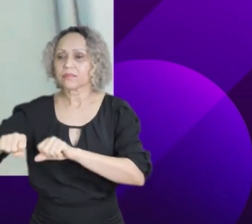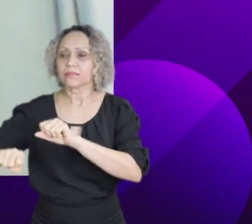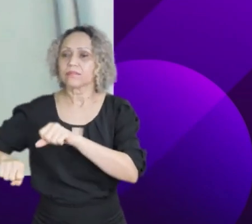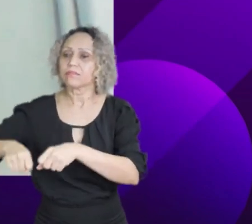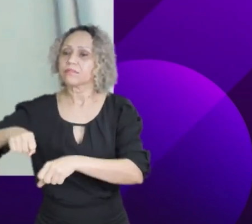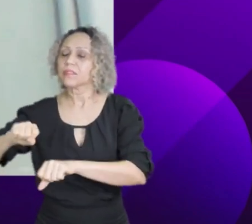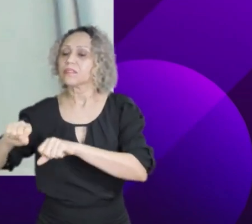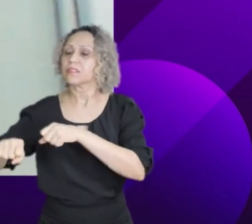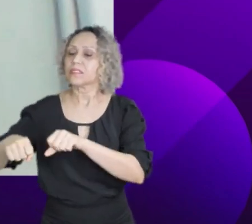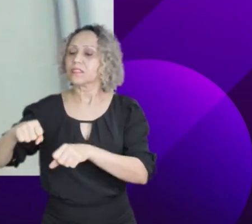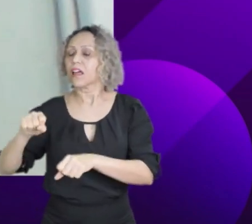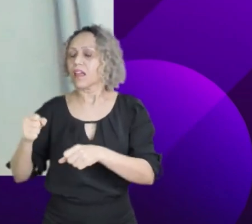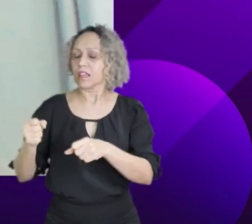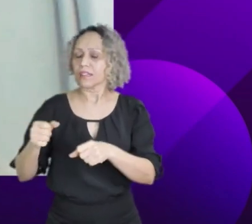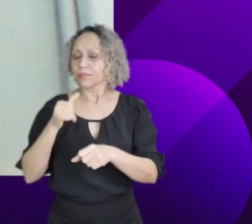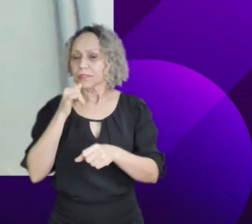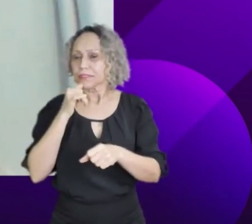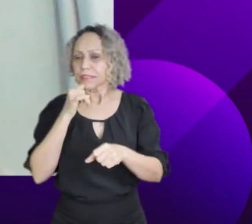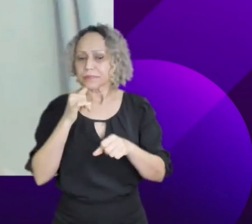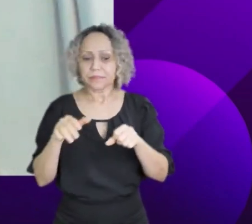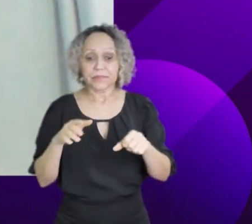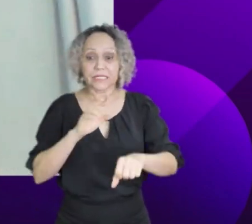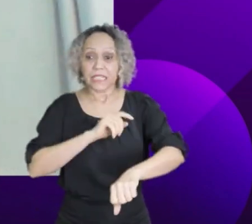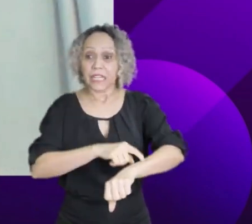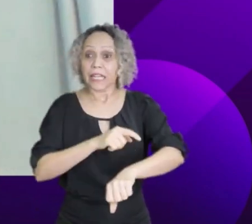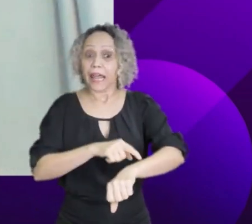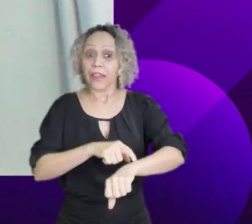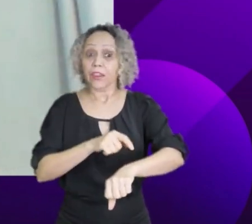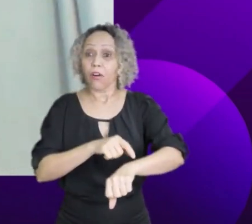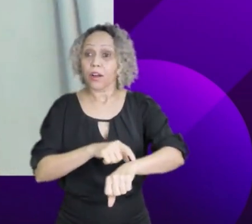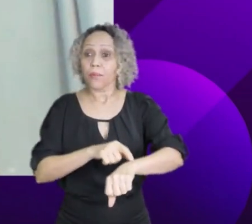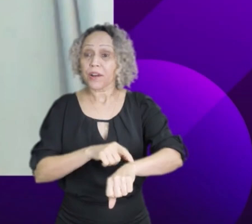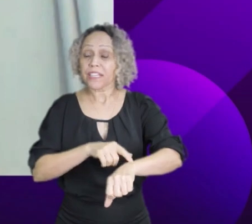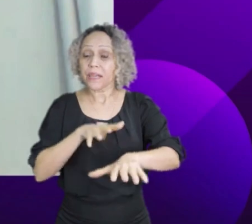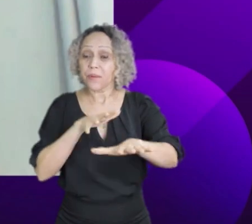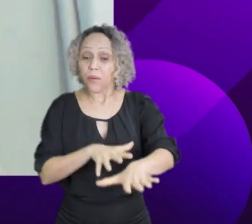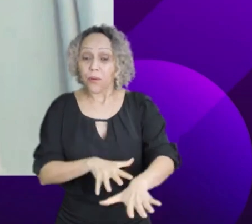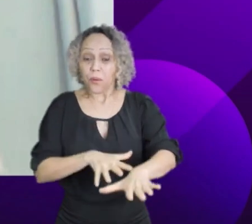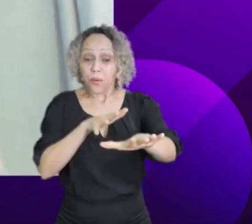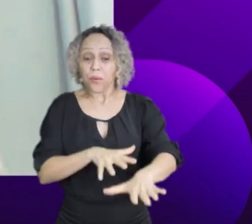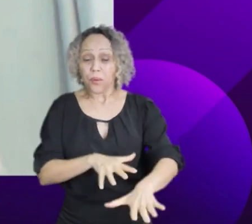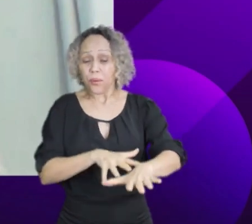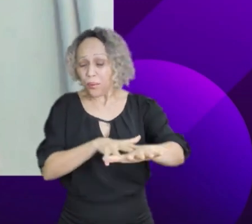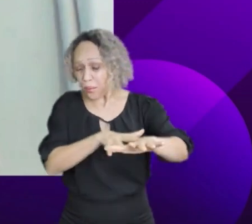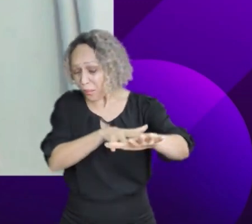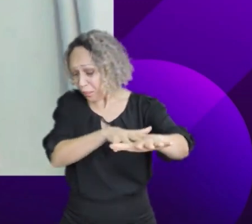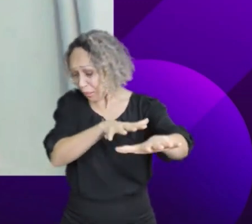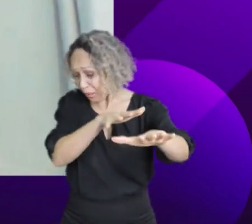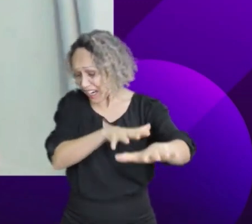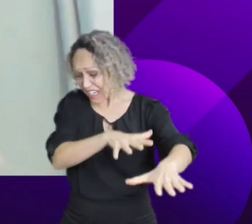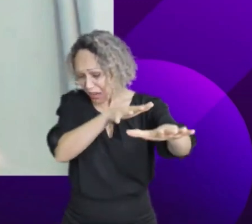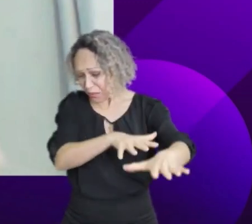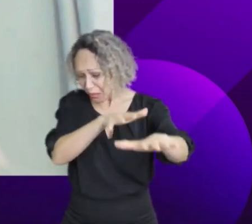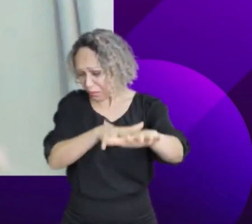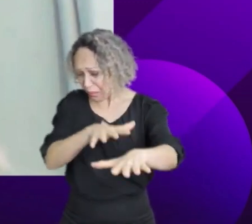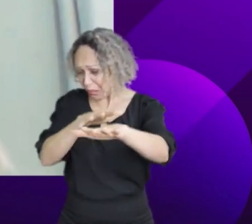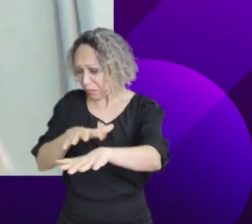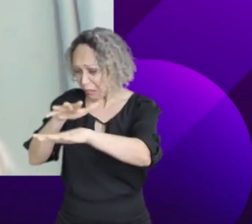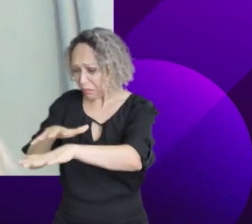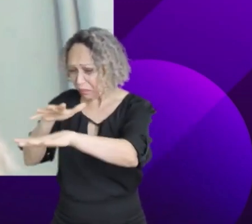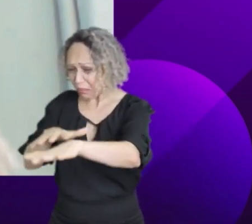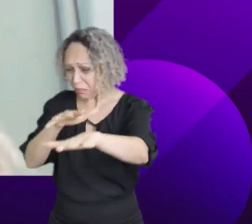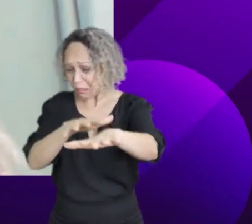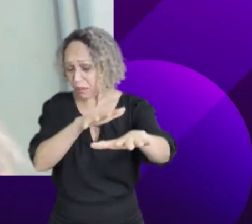né, que você não consegue ver quase bicicleta. A bicicleta realmente